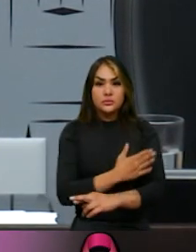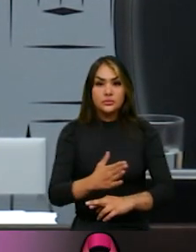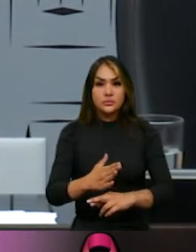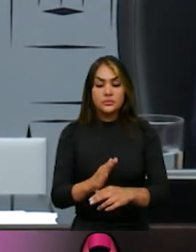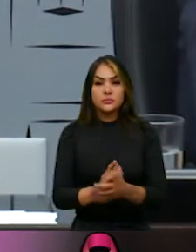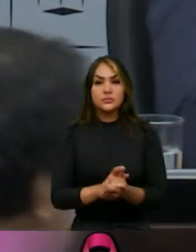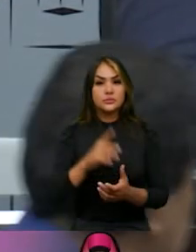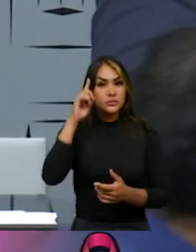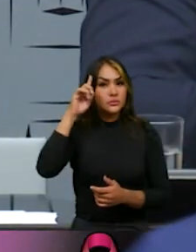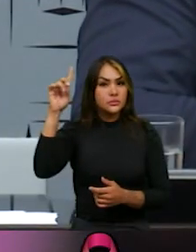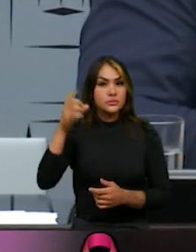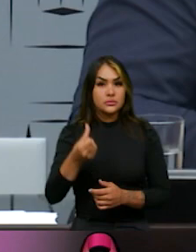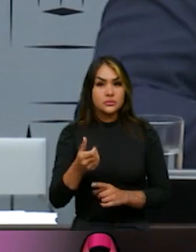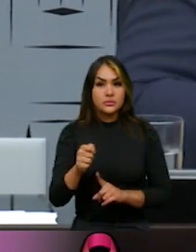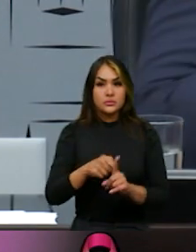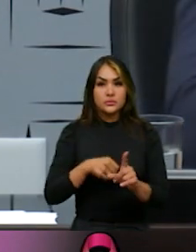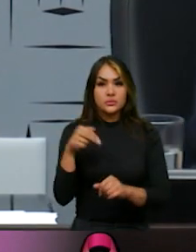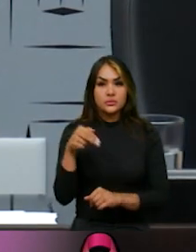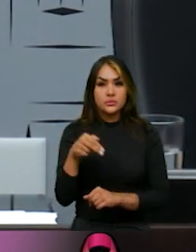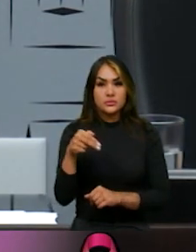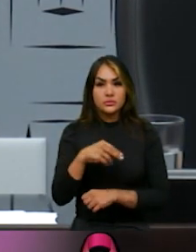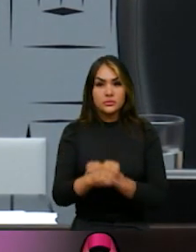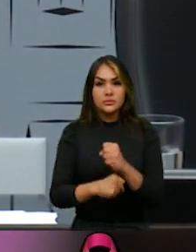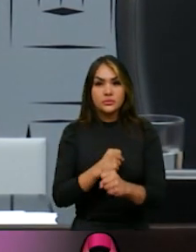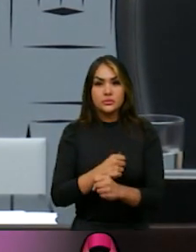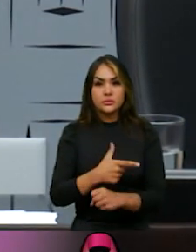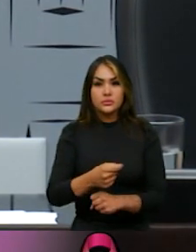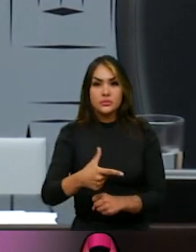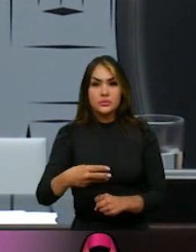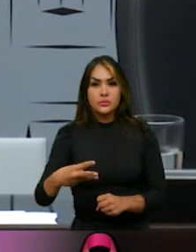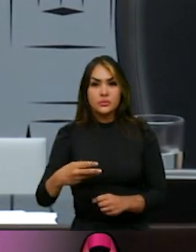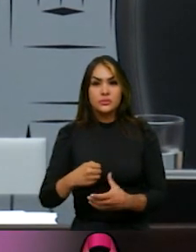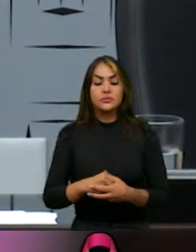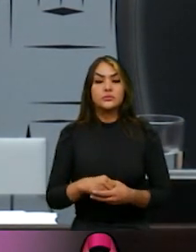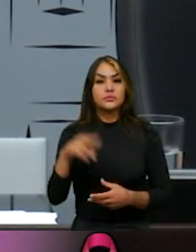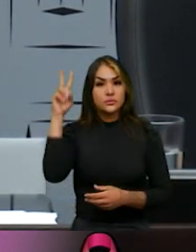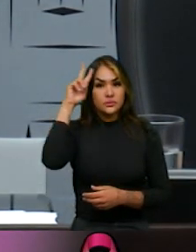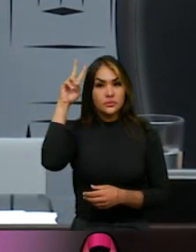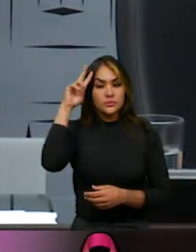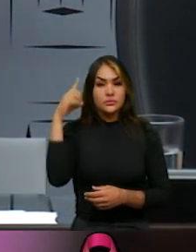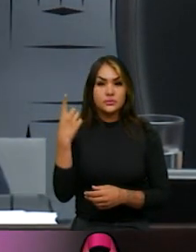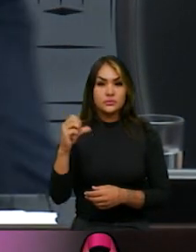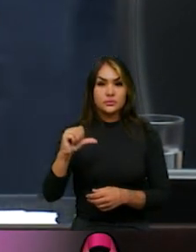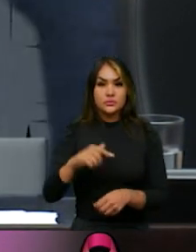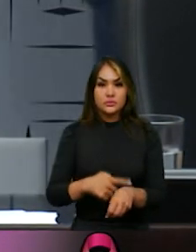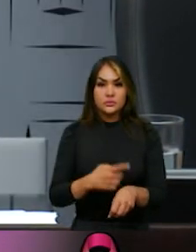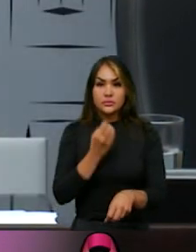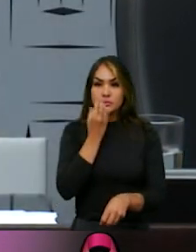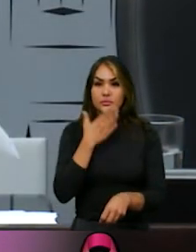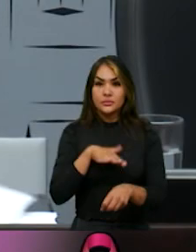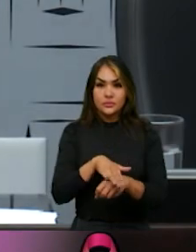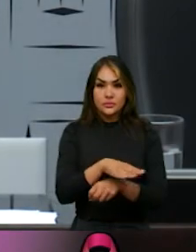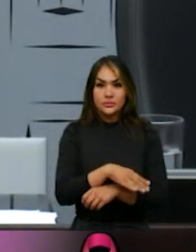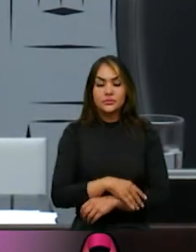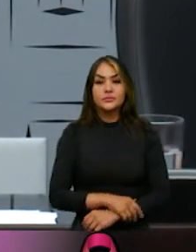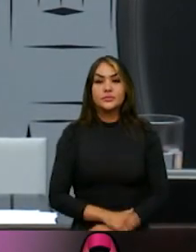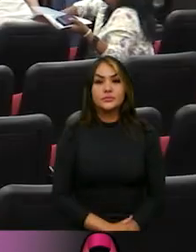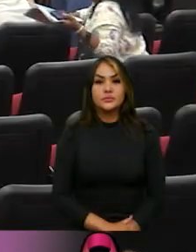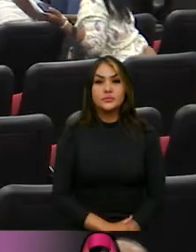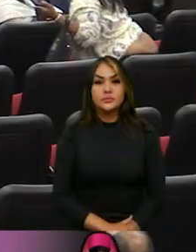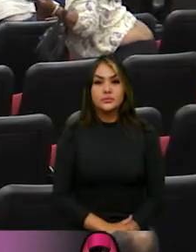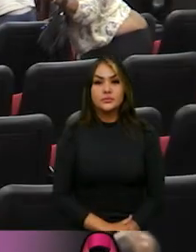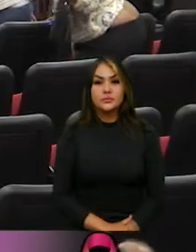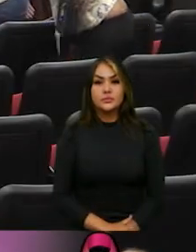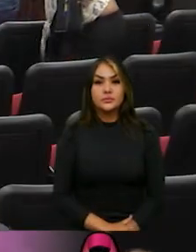ordinária, dia 6 de novembro de 2023, segunda-feira, às 19 horas. Boa noite a todos.